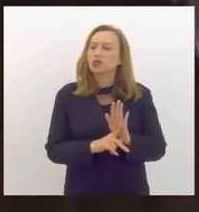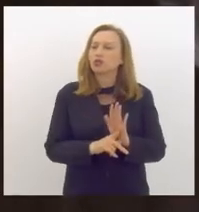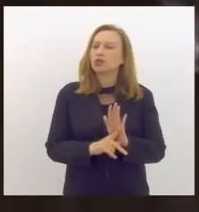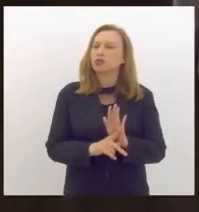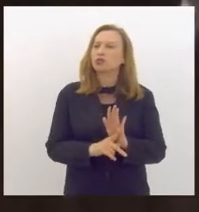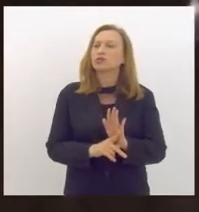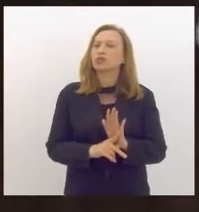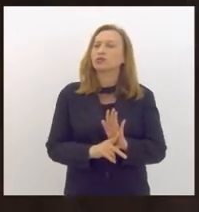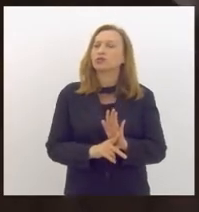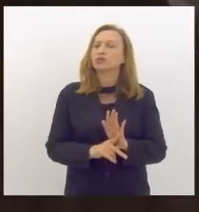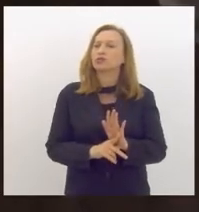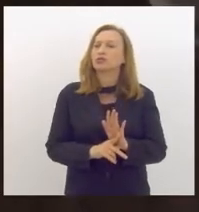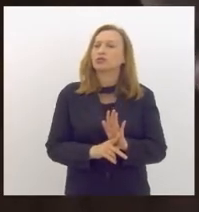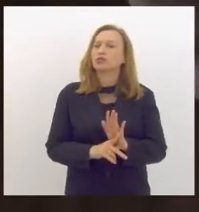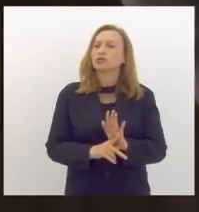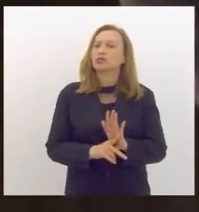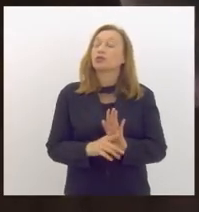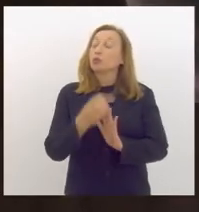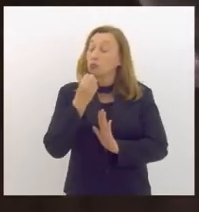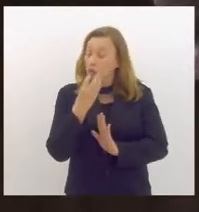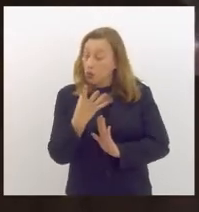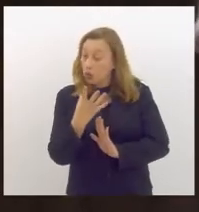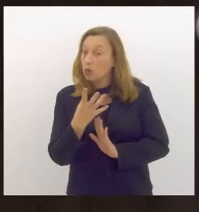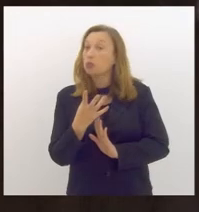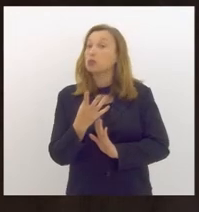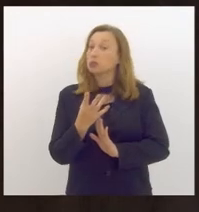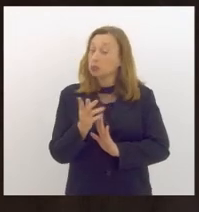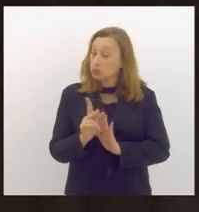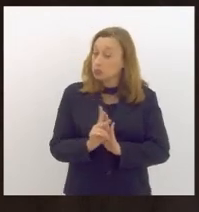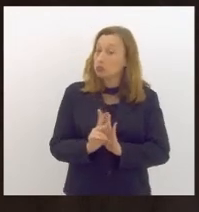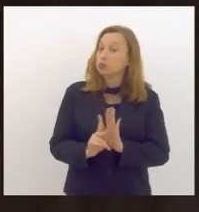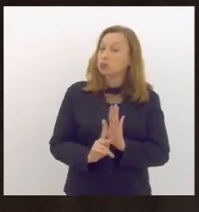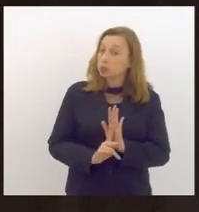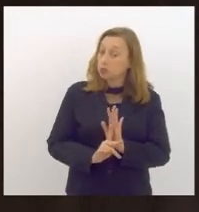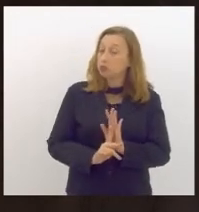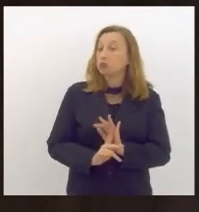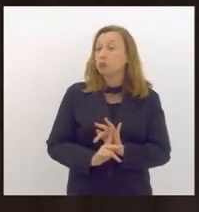mérito é um bom projeto.